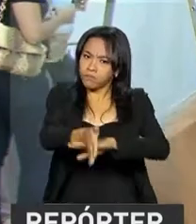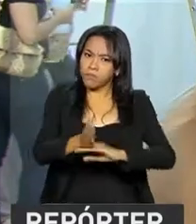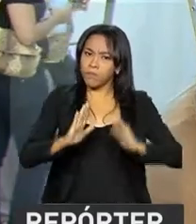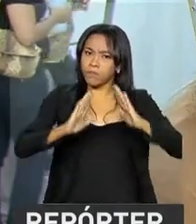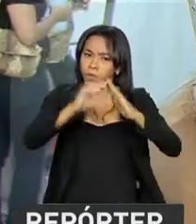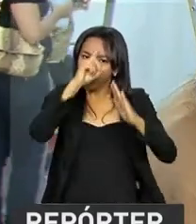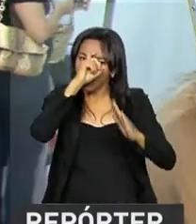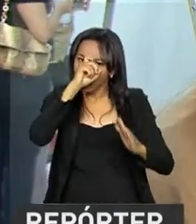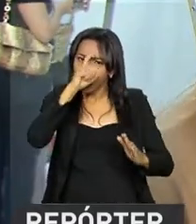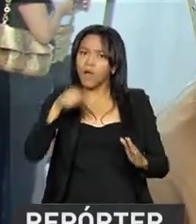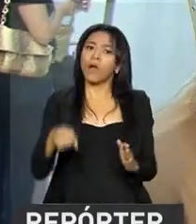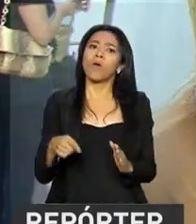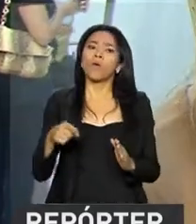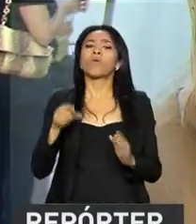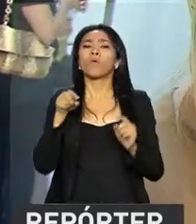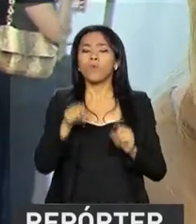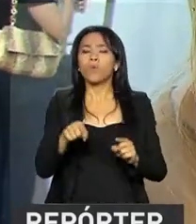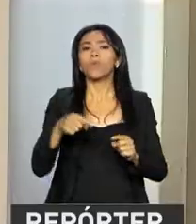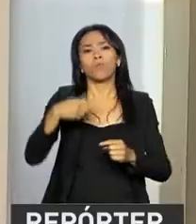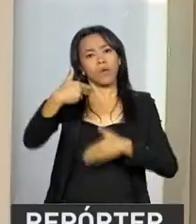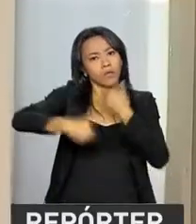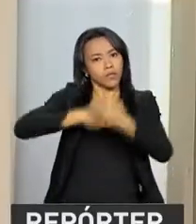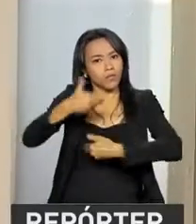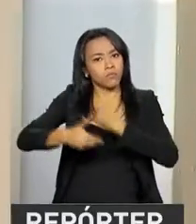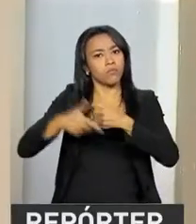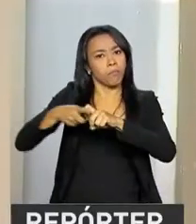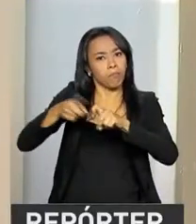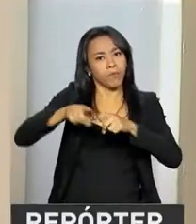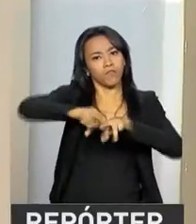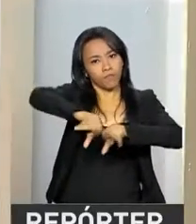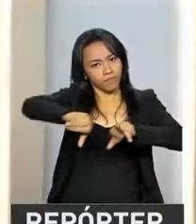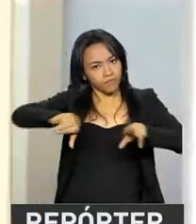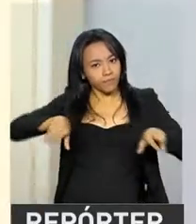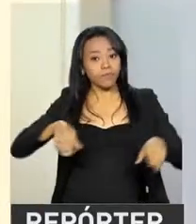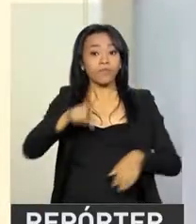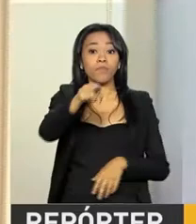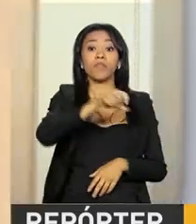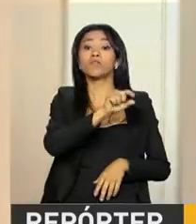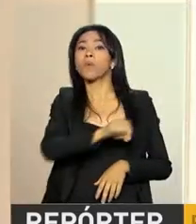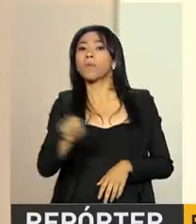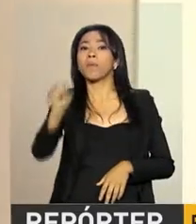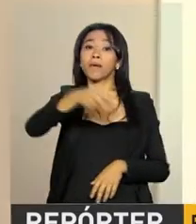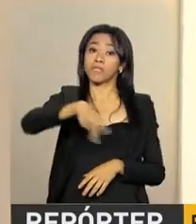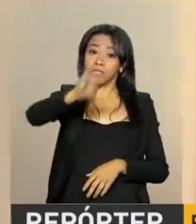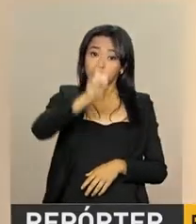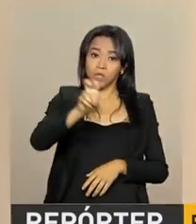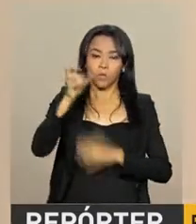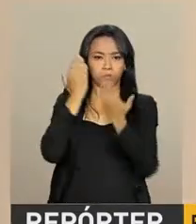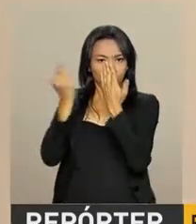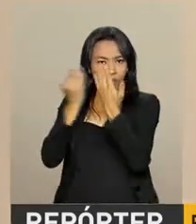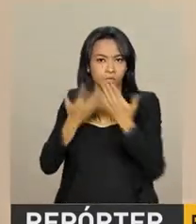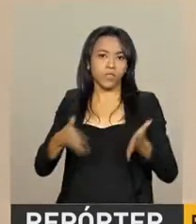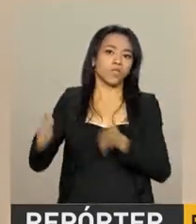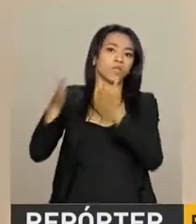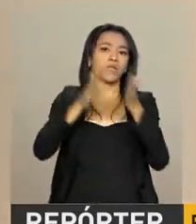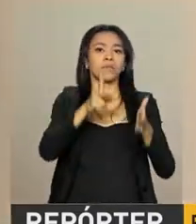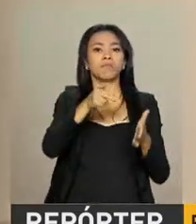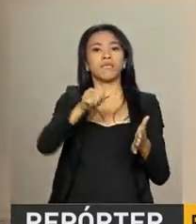é com acompanhamento específico são cinco ambulatórios com atendimento nas áreas de psicologia psiquiatria